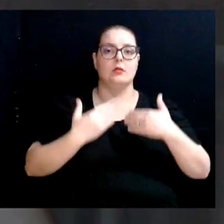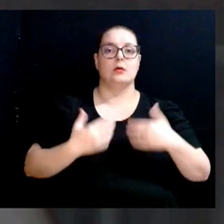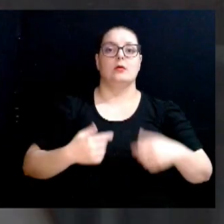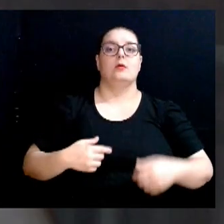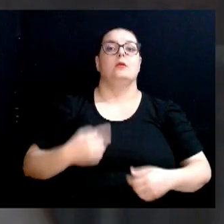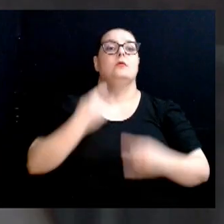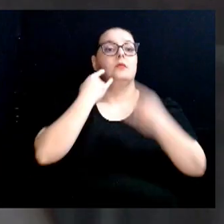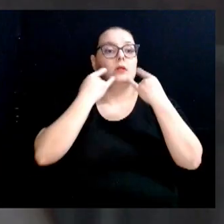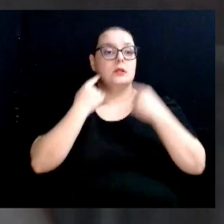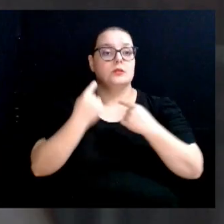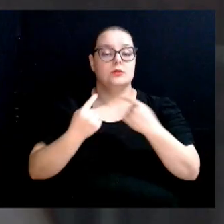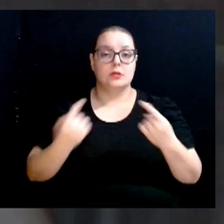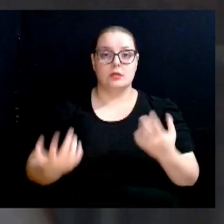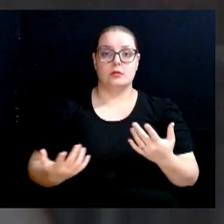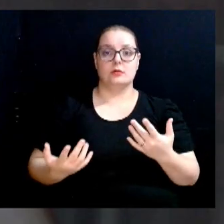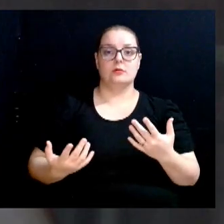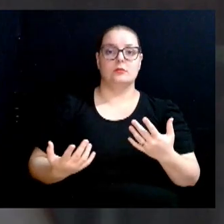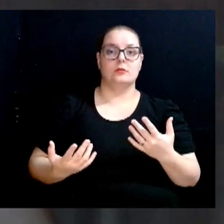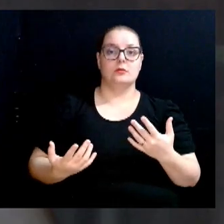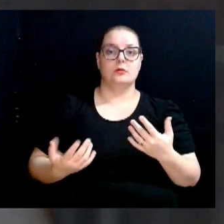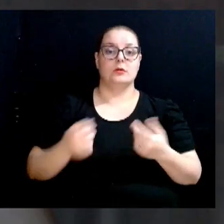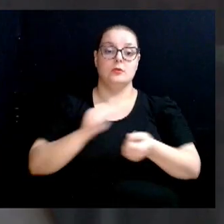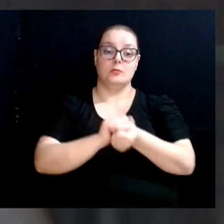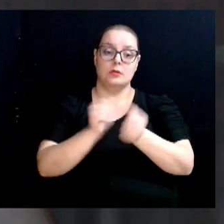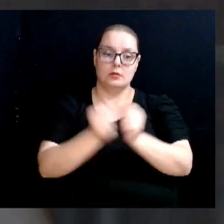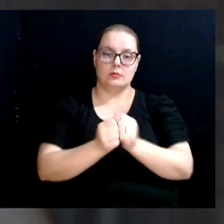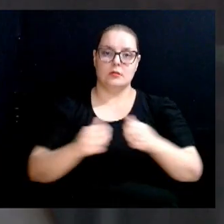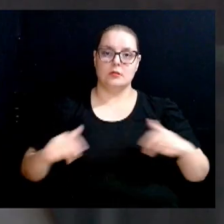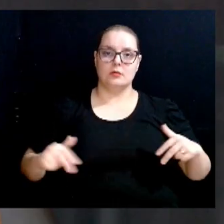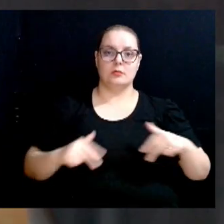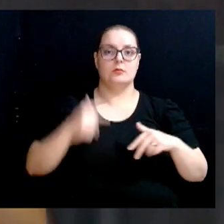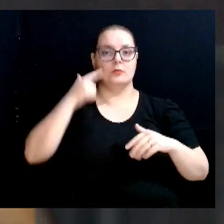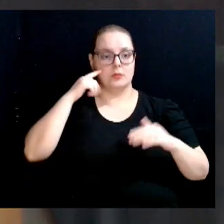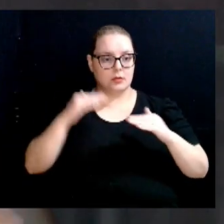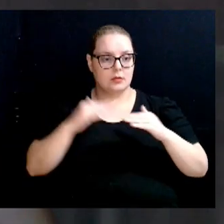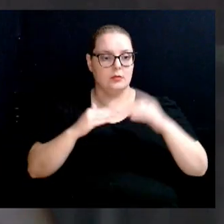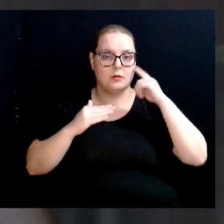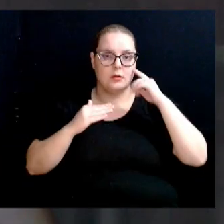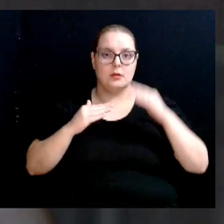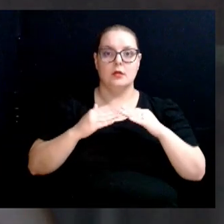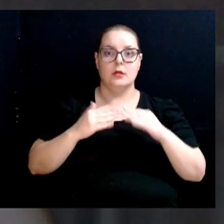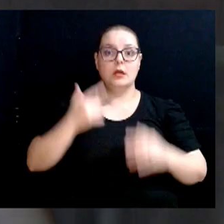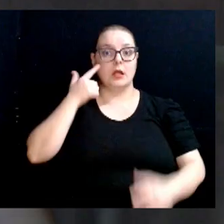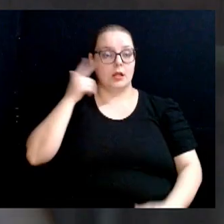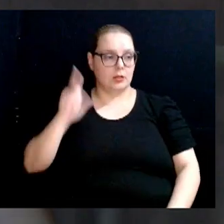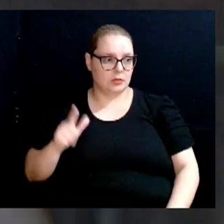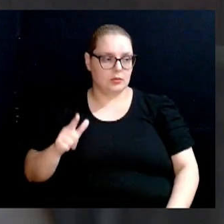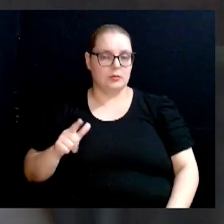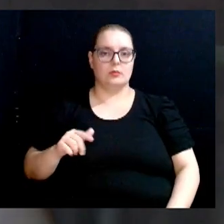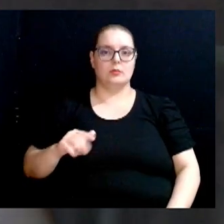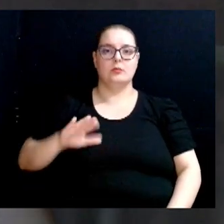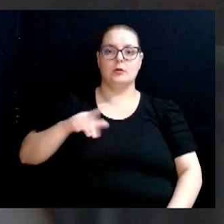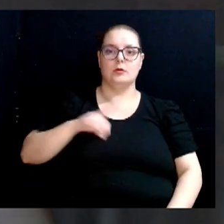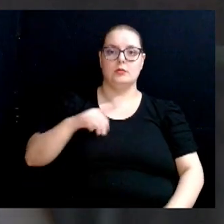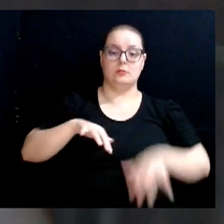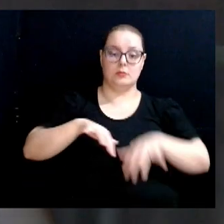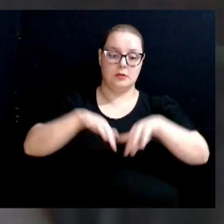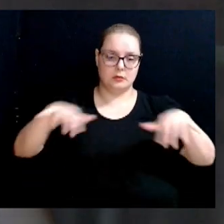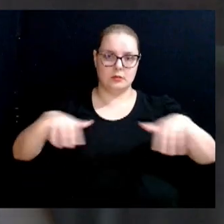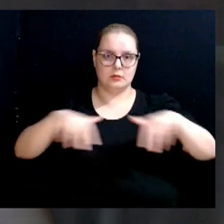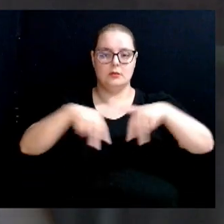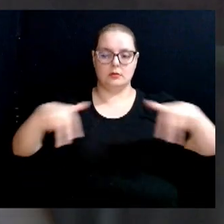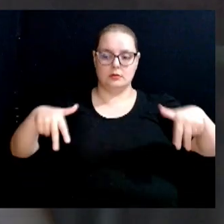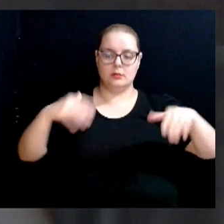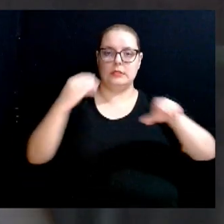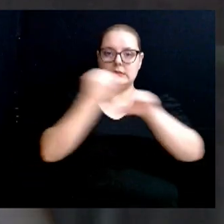e entrar num ajuste, num alinhamento. Então é claro que quando tem esse abismo, esse distanciamento, não tem essa conversa, esse